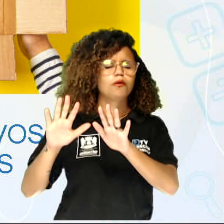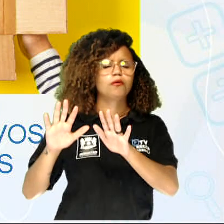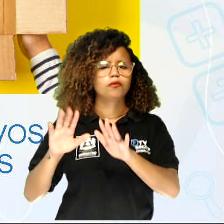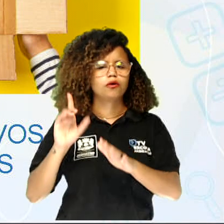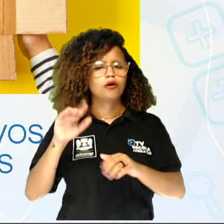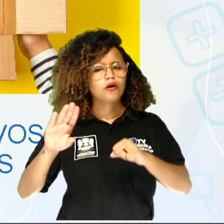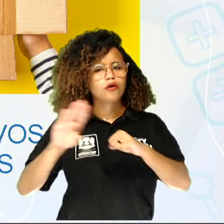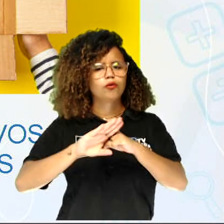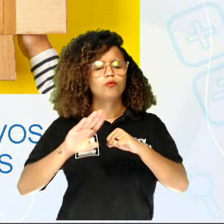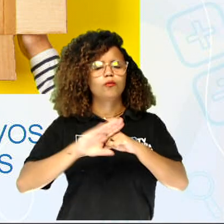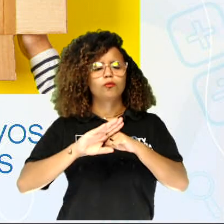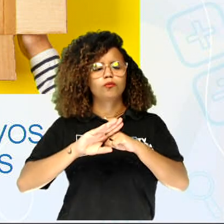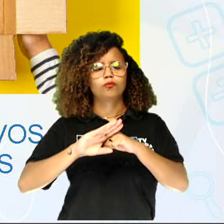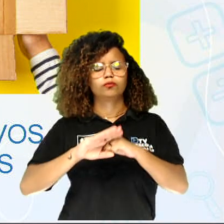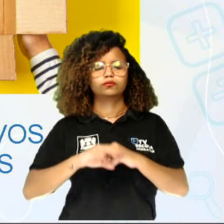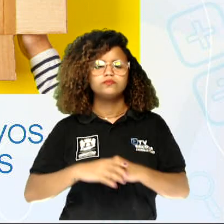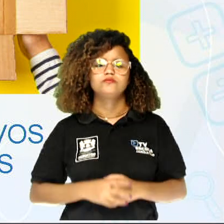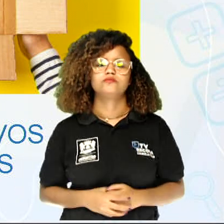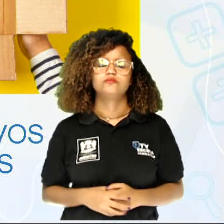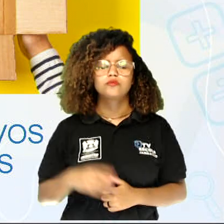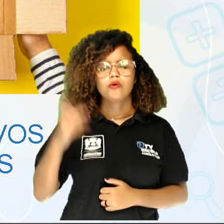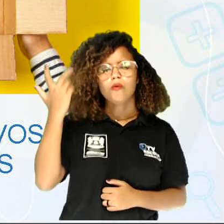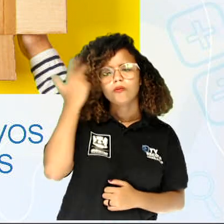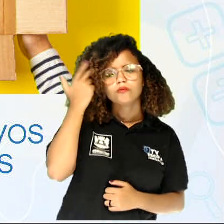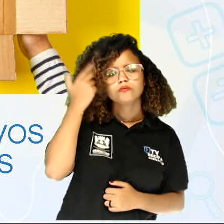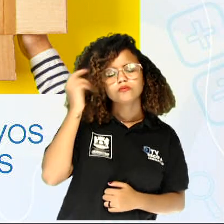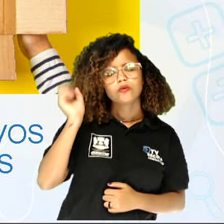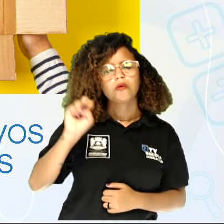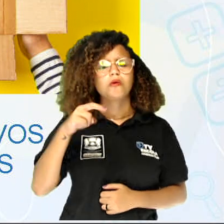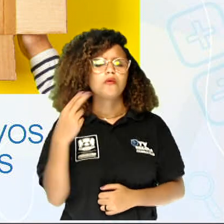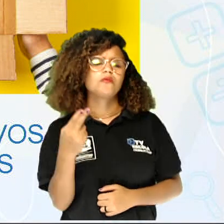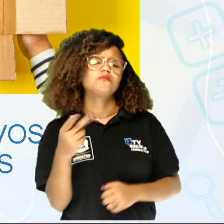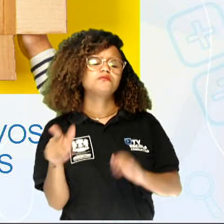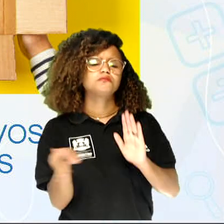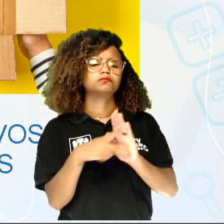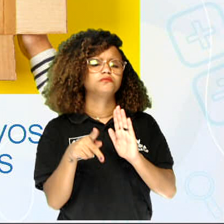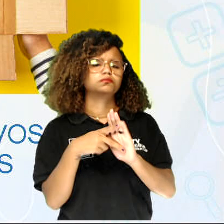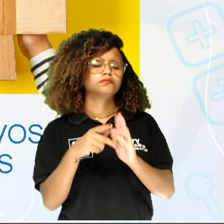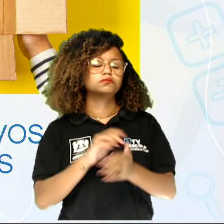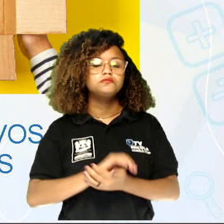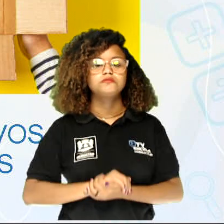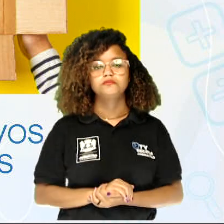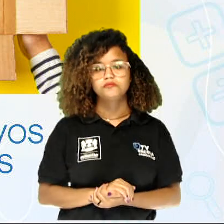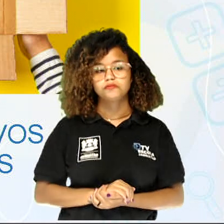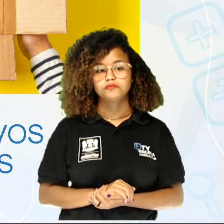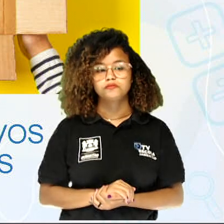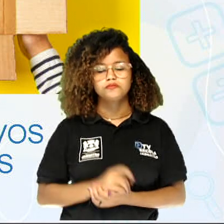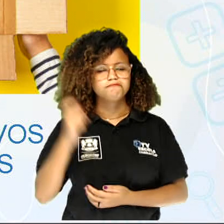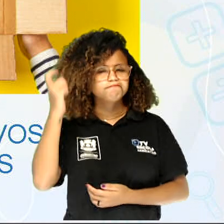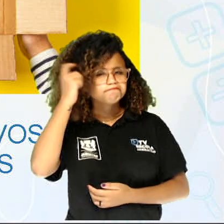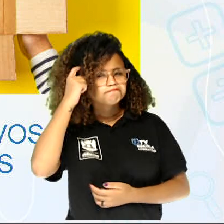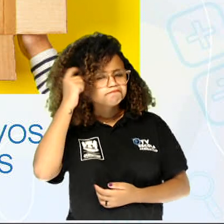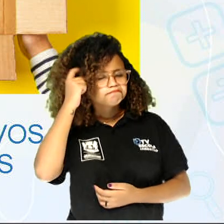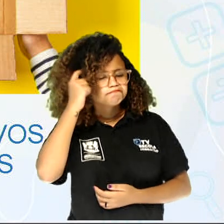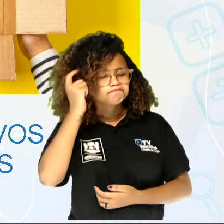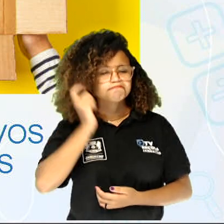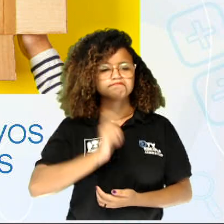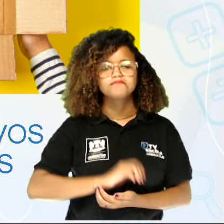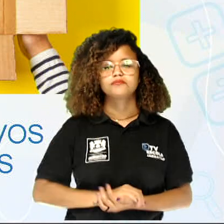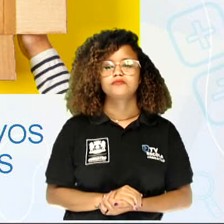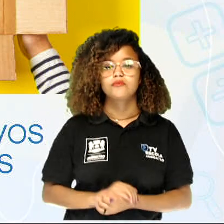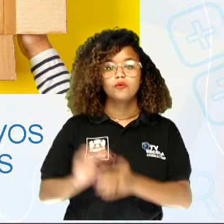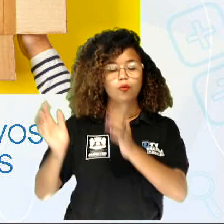é um substantivo comum ou um substantivo próprio? Pense aí. Bola